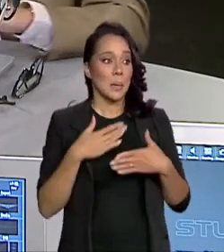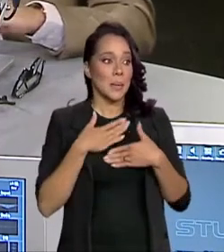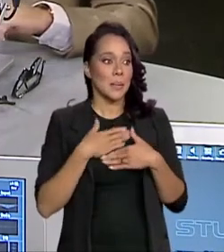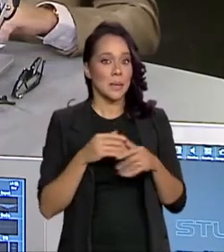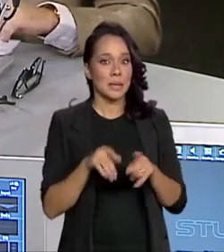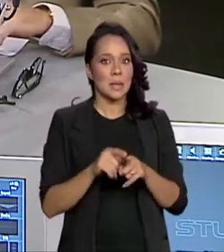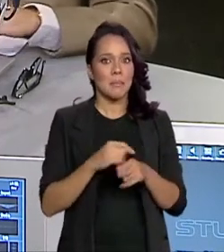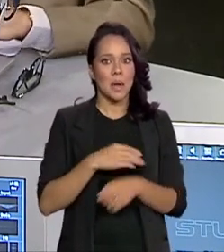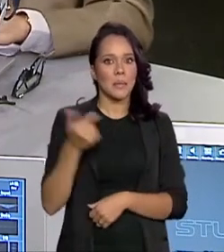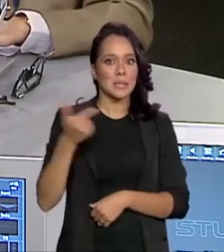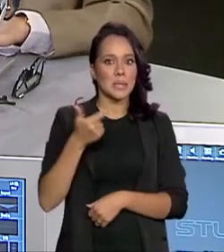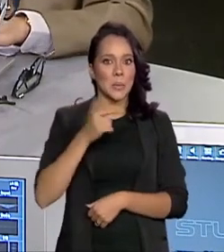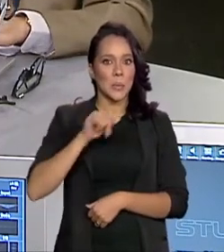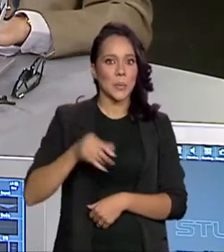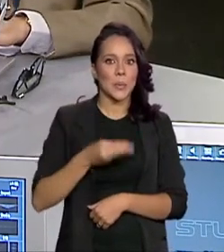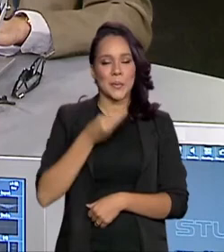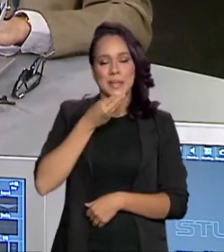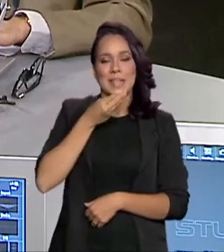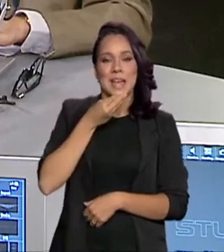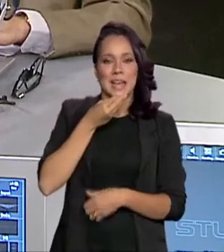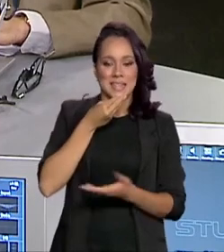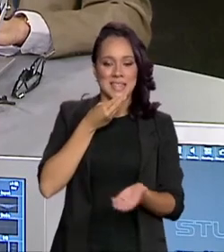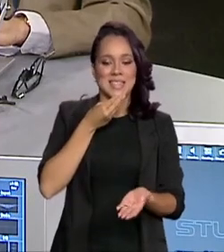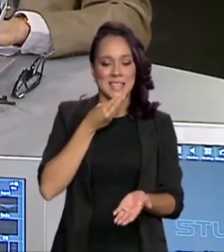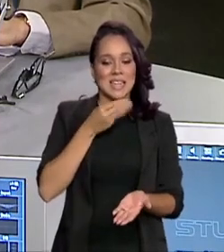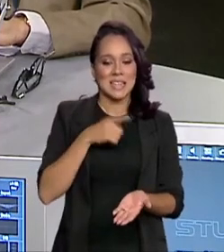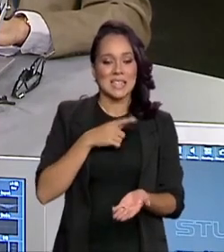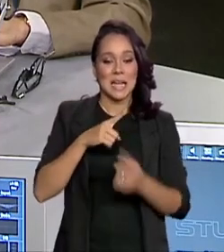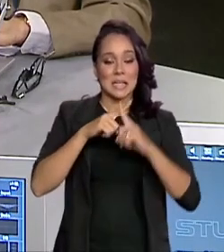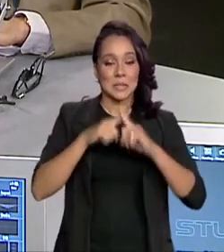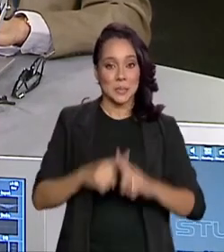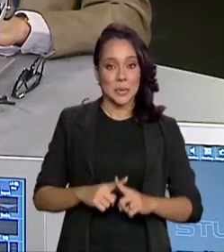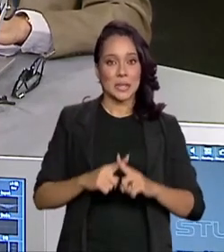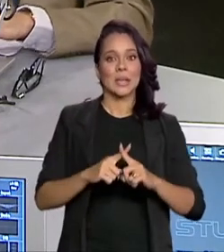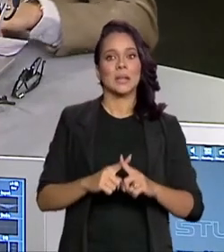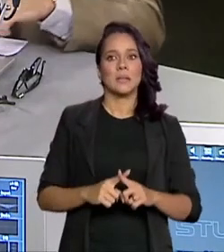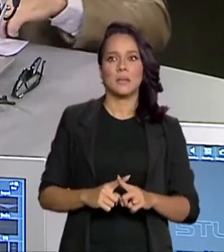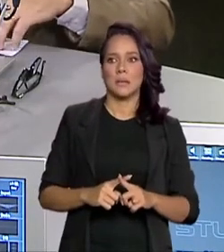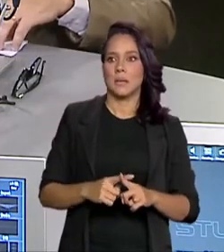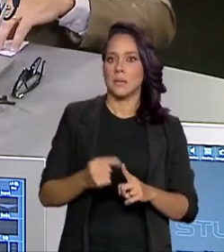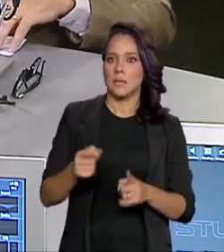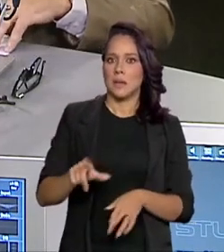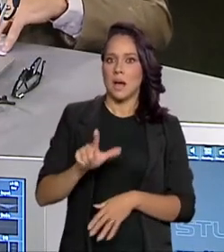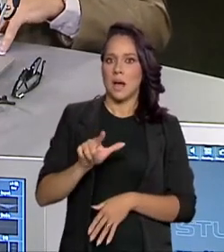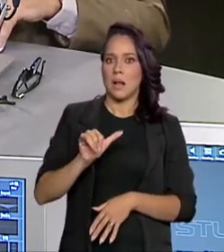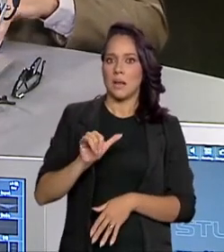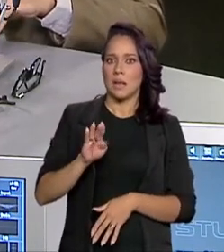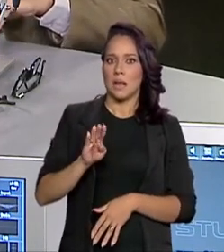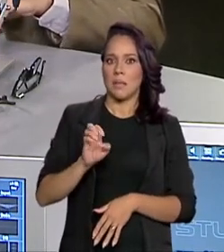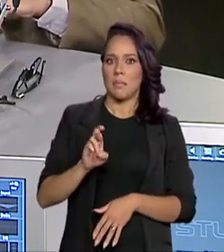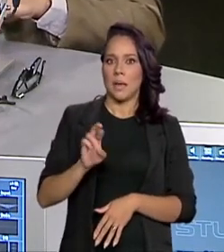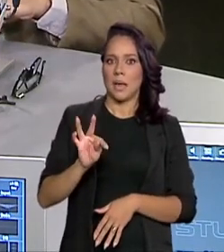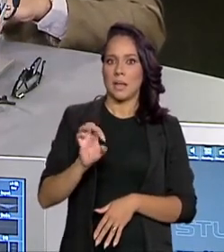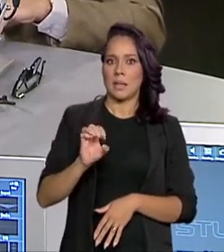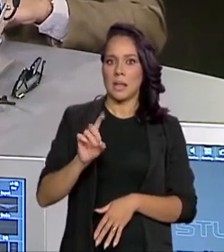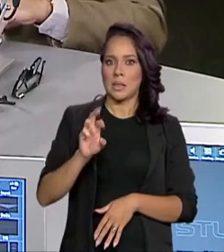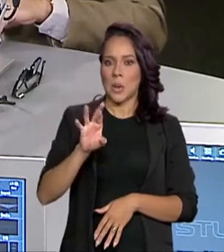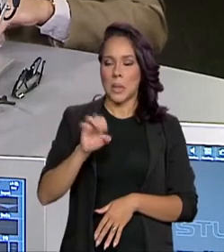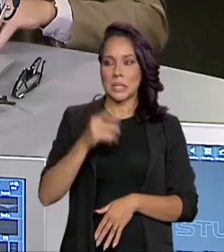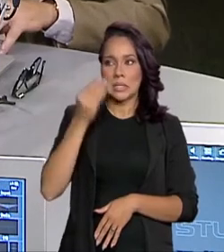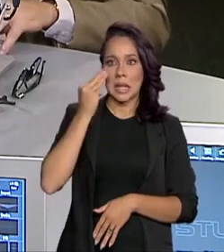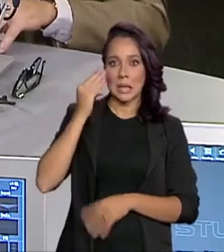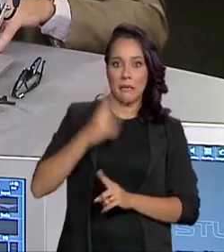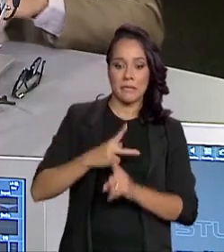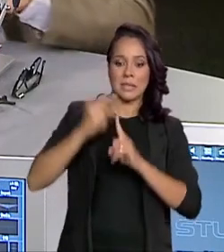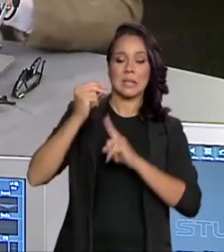uma segunda oportunidade, grande oportunidade, de estar disputando o maior título da América, tentar conquistá-lo. Coisa